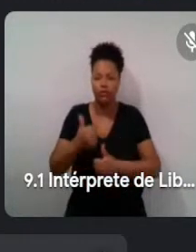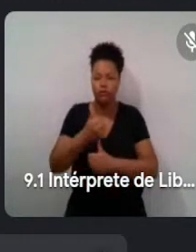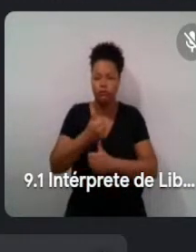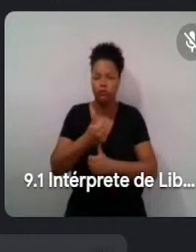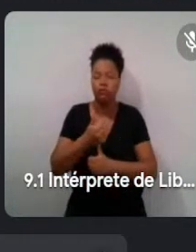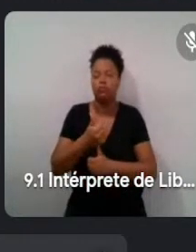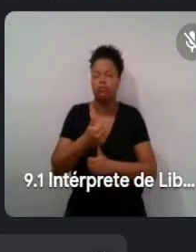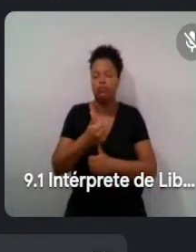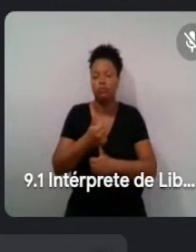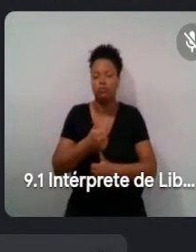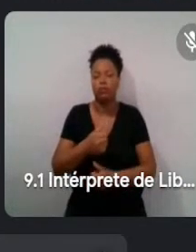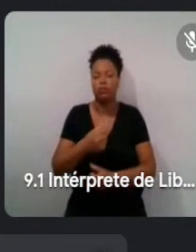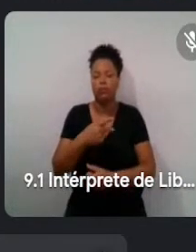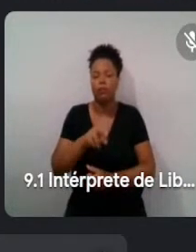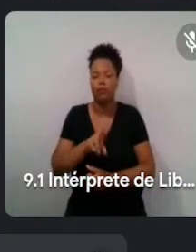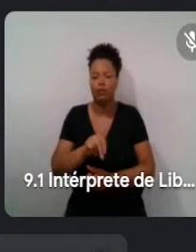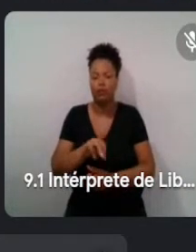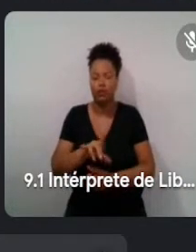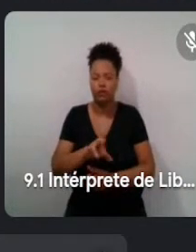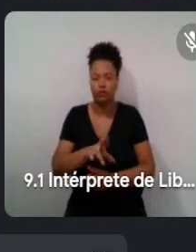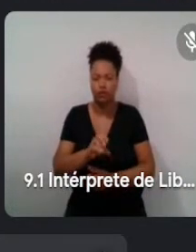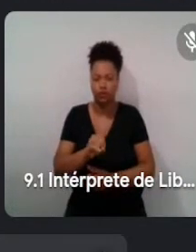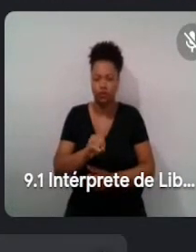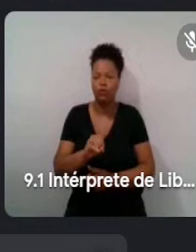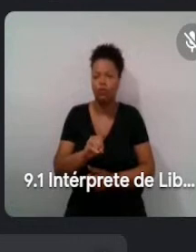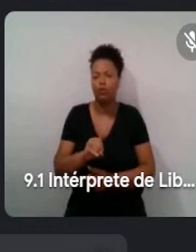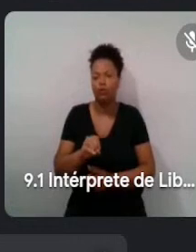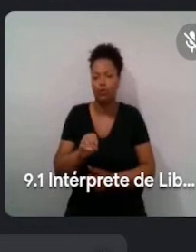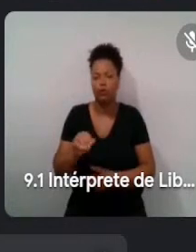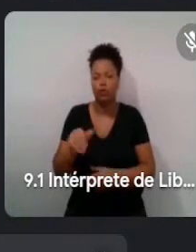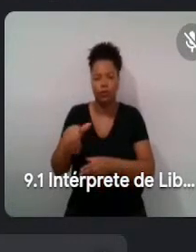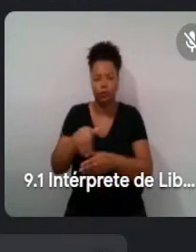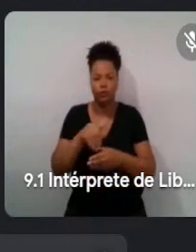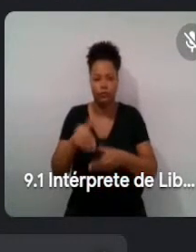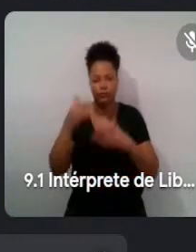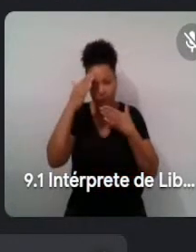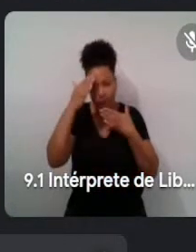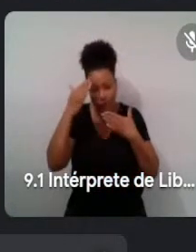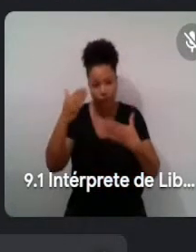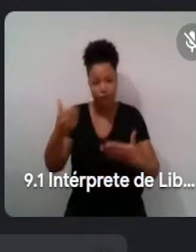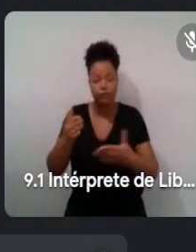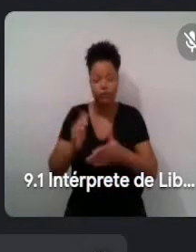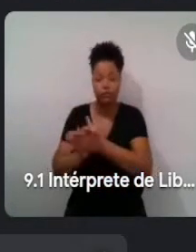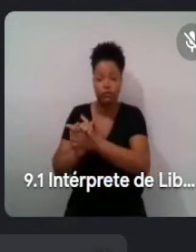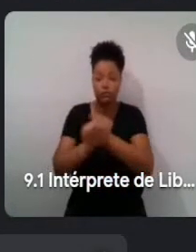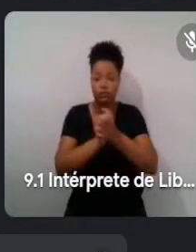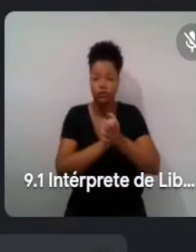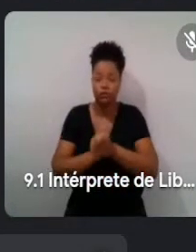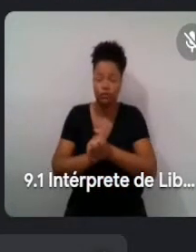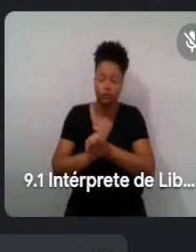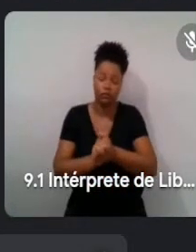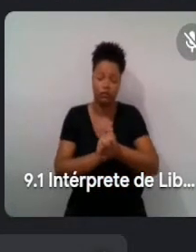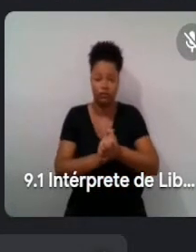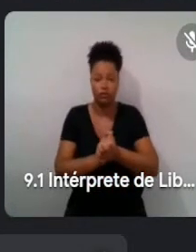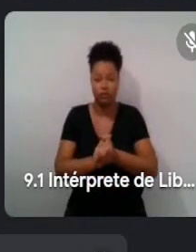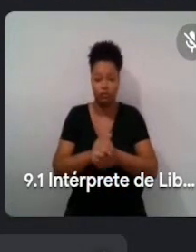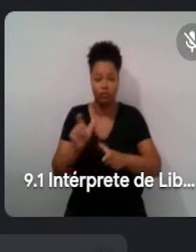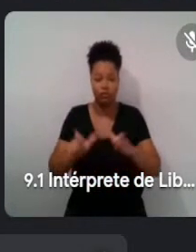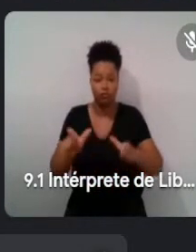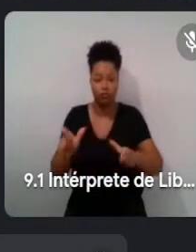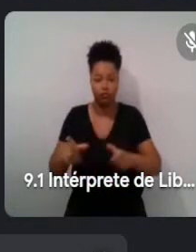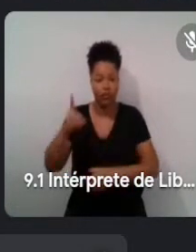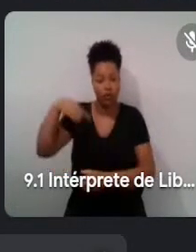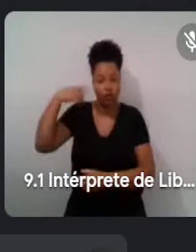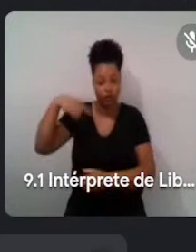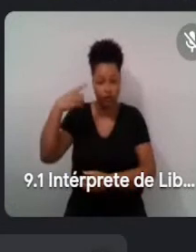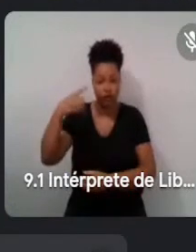procurador eleitoral. Obrigado, desembargador, cumprimentando os demais jogadores, os servidores, aos advogados,